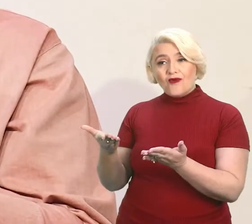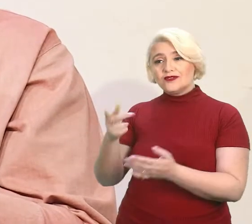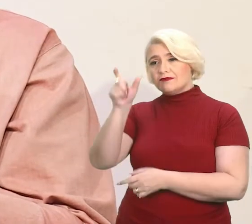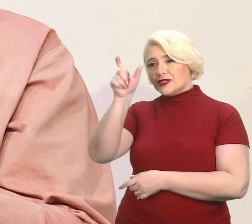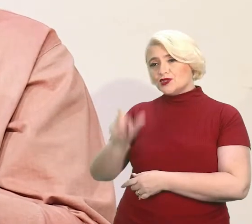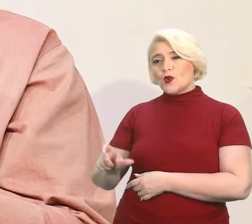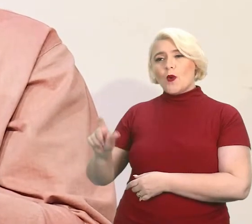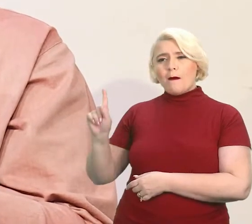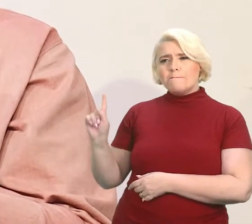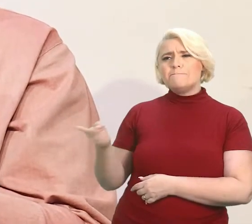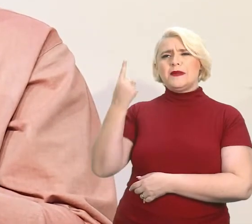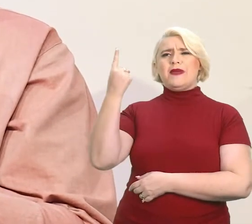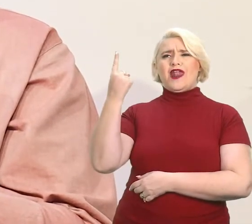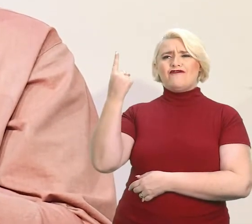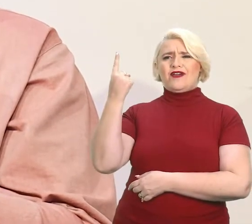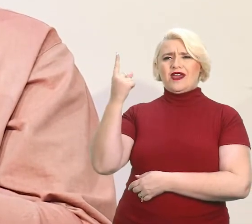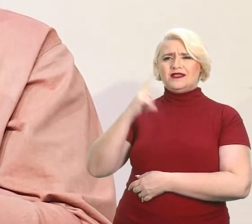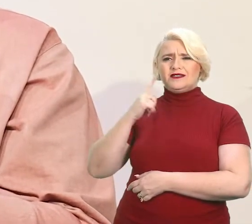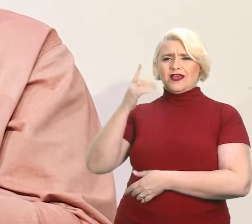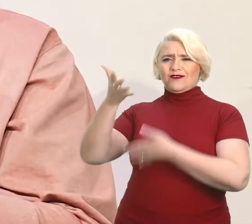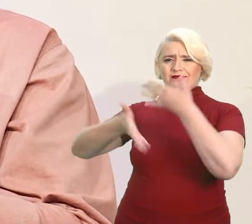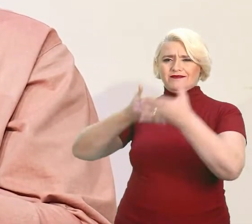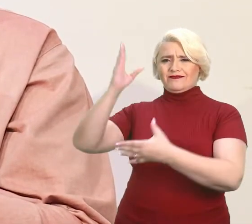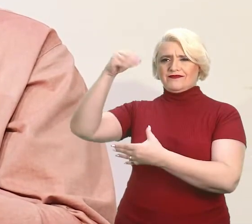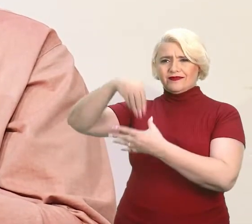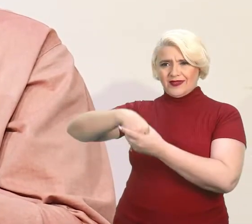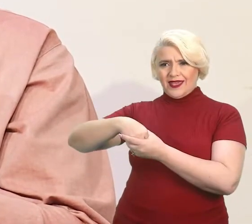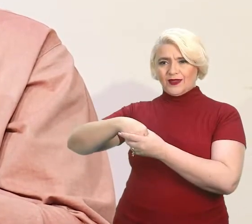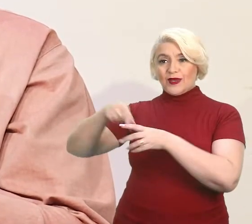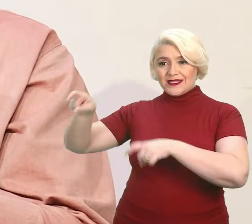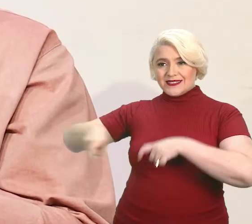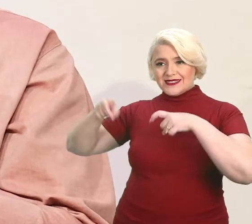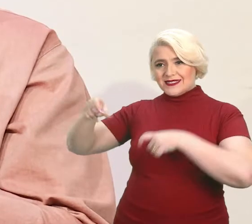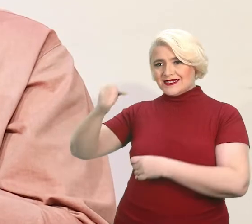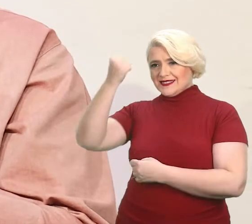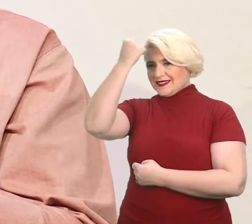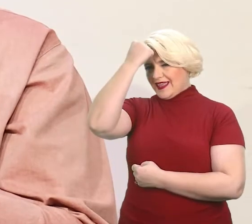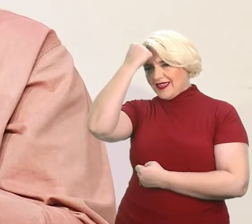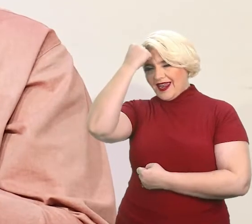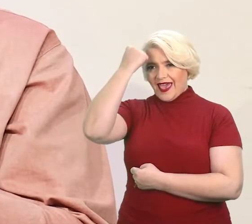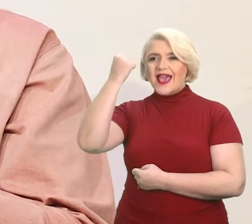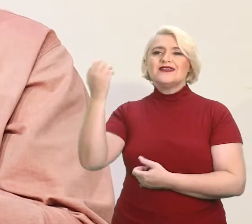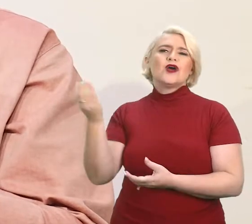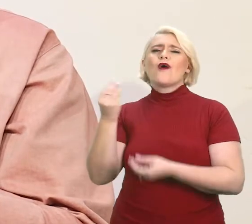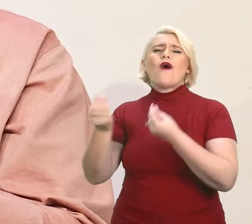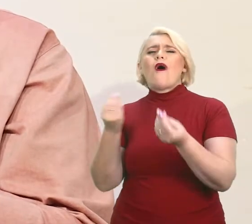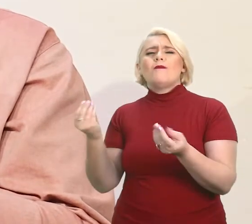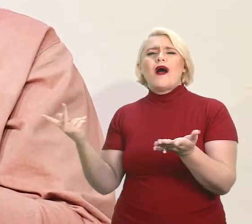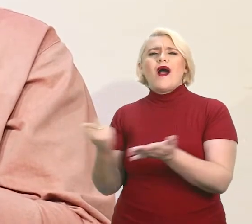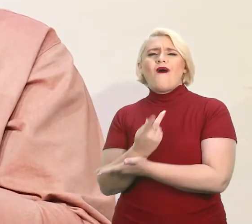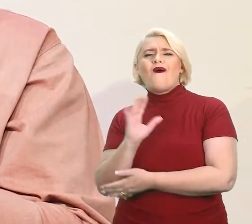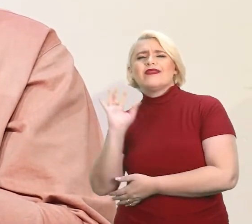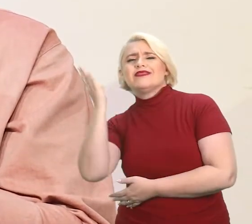das pioneiras, né, da língua de sinal no sertanejo universitário. Como é que se deu esse processo? Como é que a senhora chegou